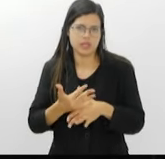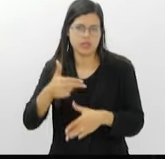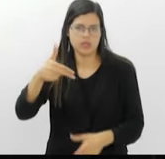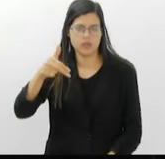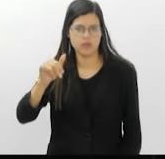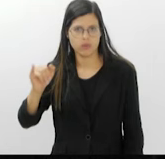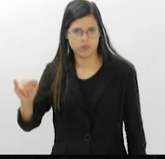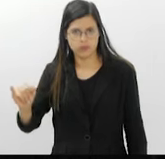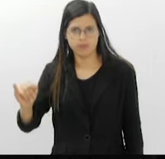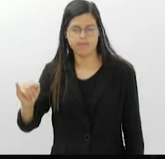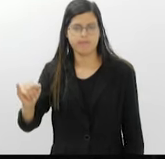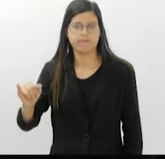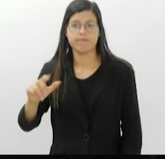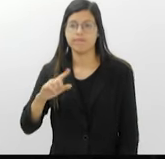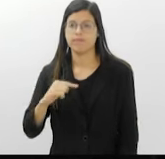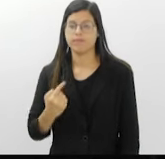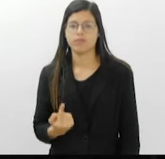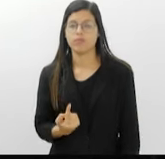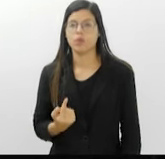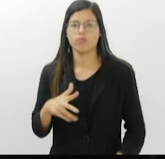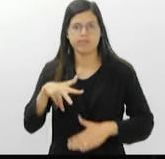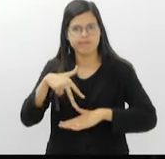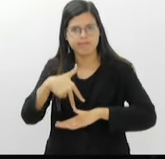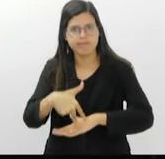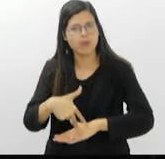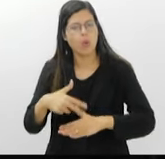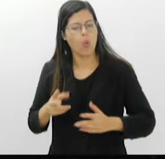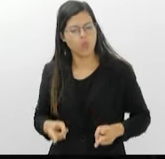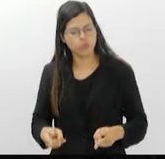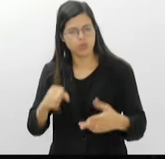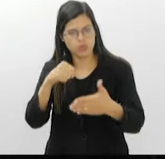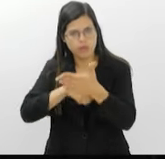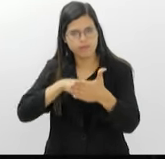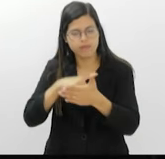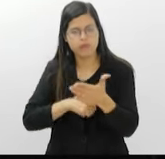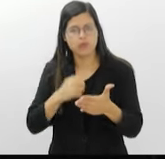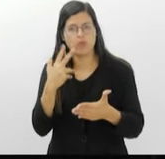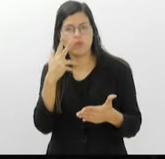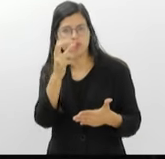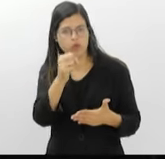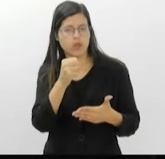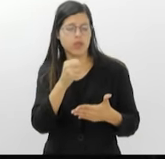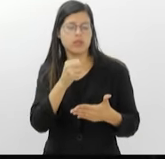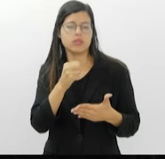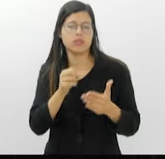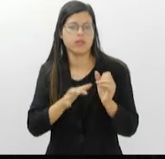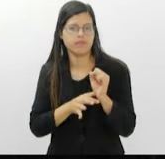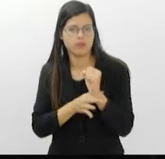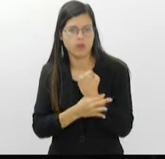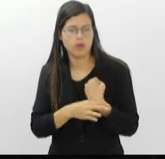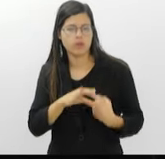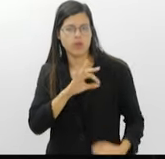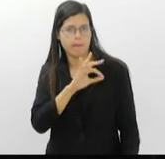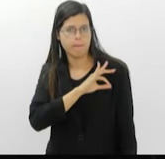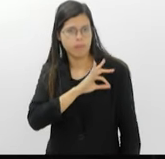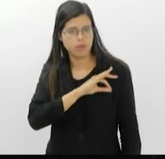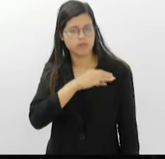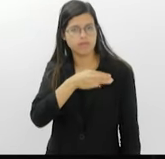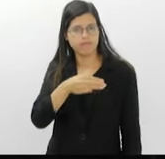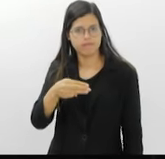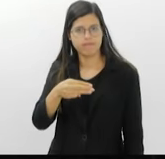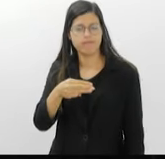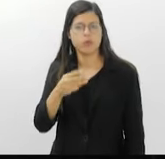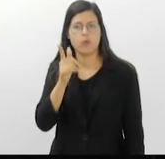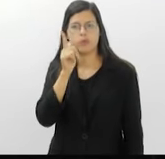E nós vamos estar sempre aqui lutando para fortalecer a Polícia Militar, as forças de segurança, para que possamos